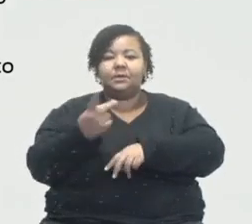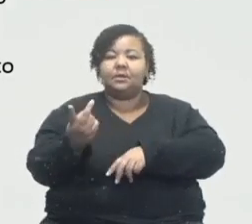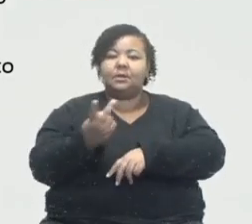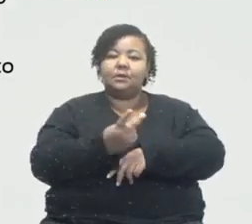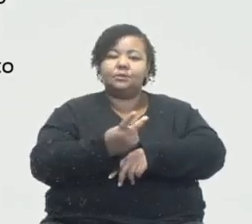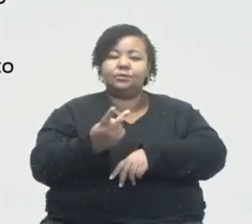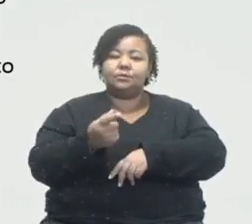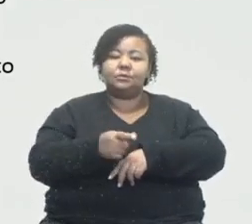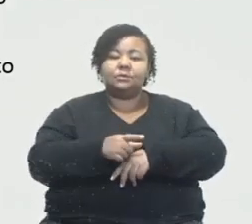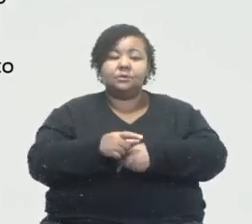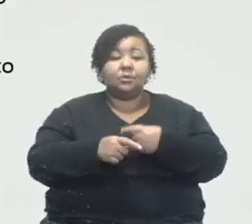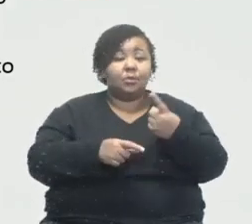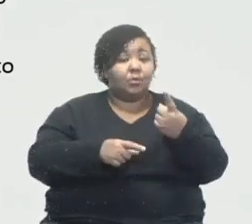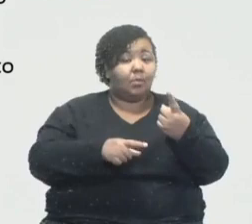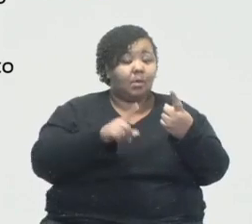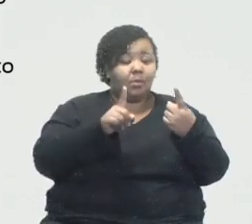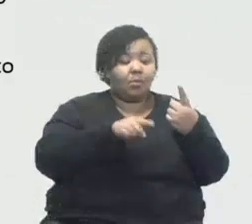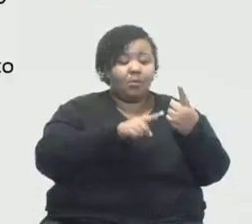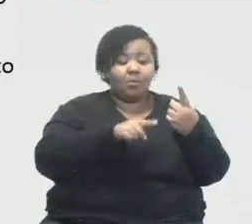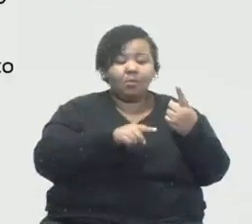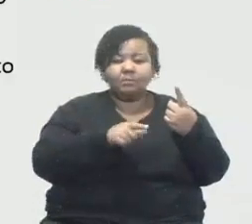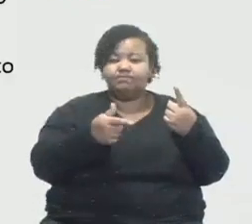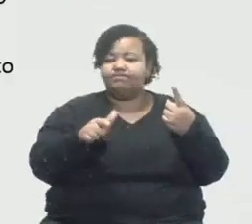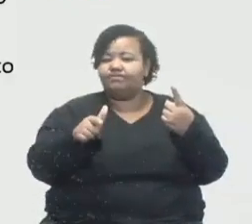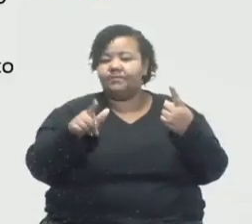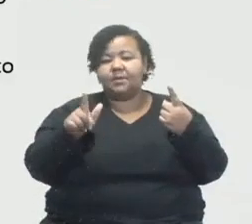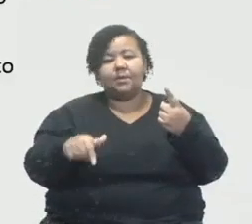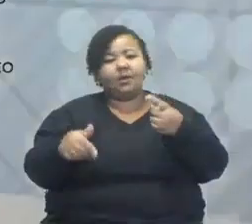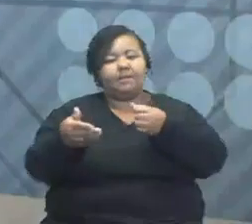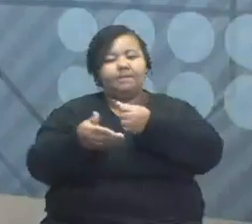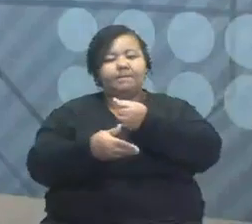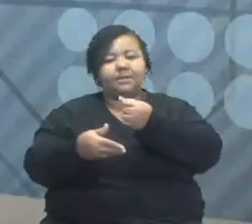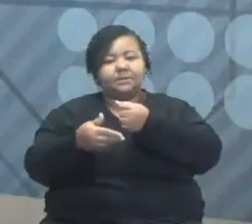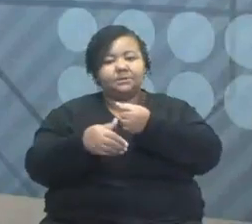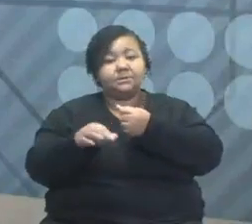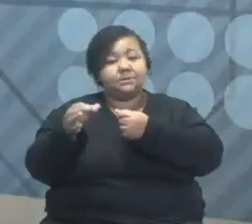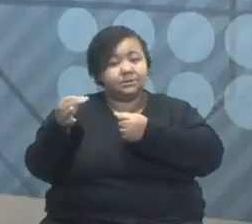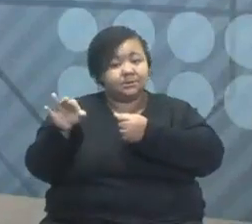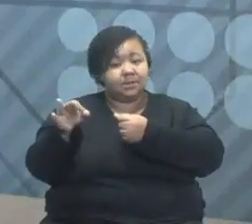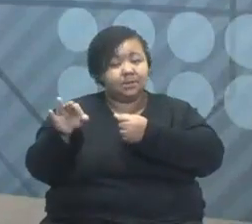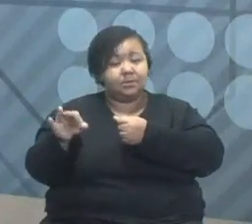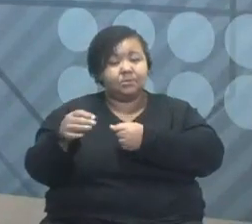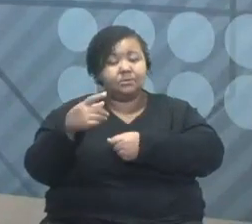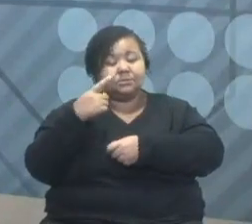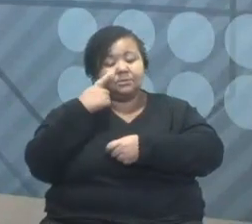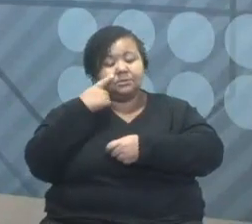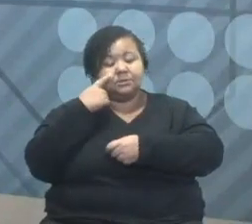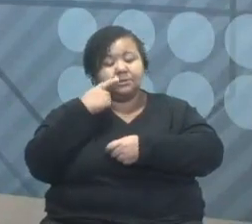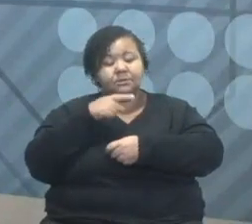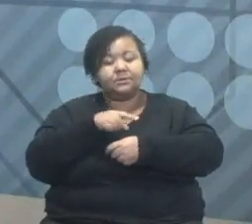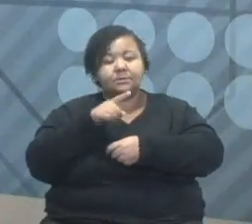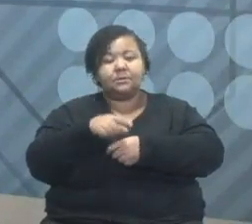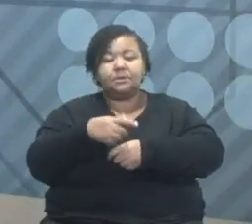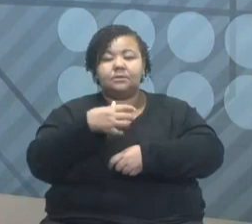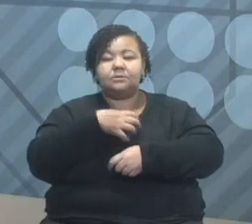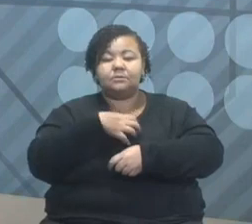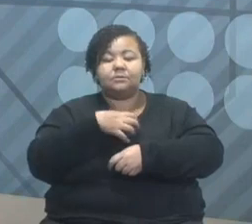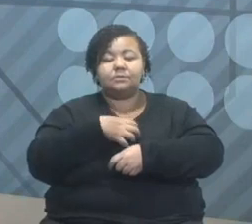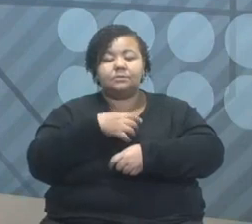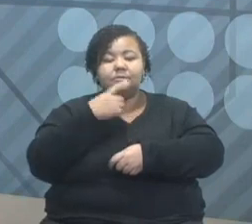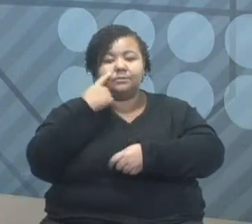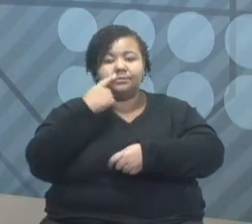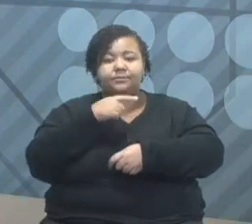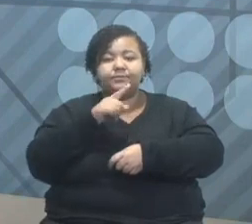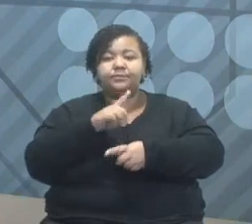condições. Falhou em uma, já não tem uma base, certo? Então, tem que avaliar a situação e